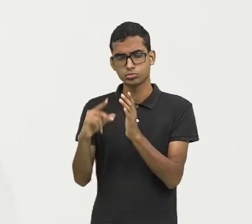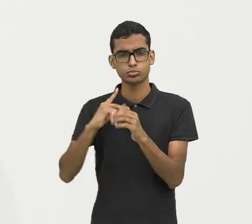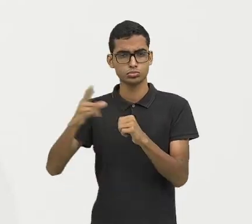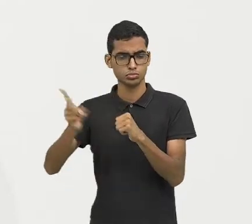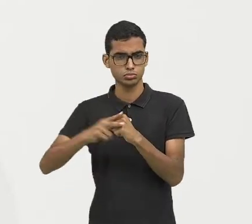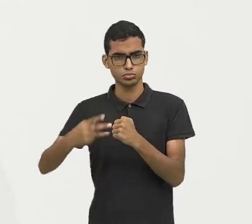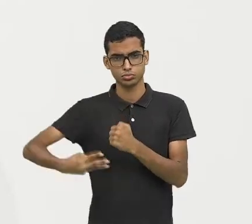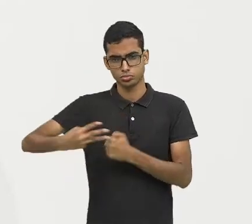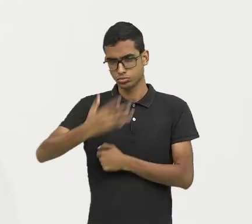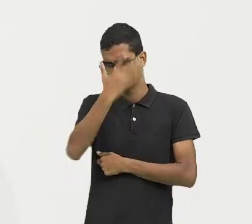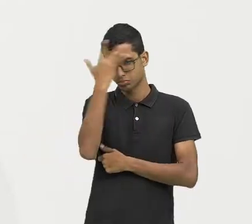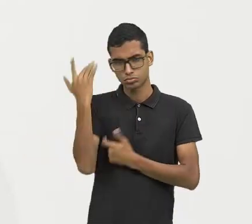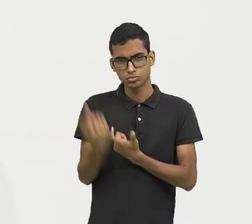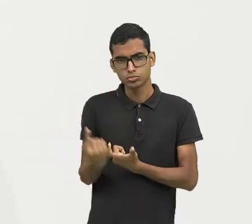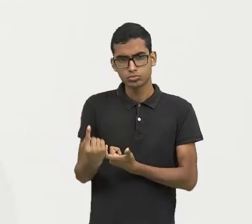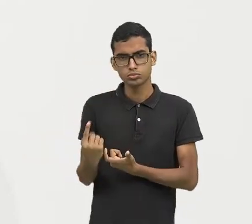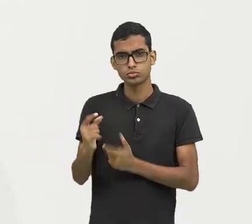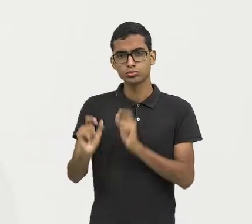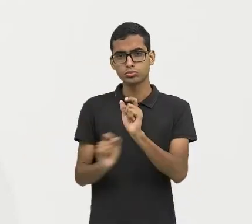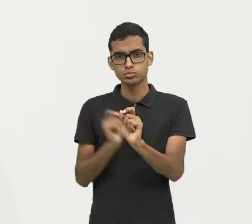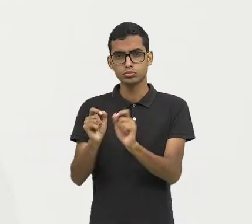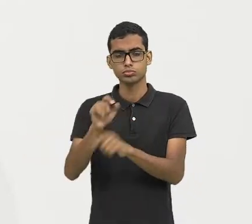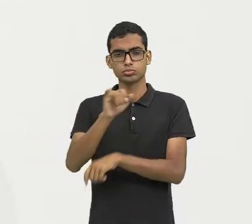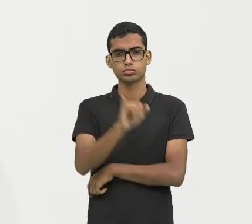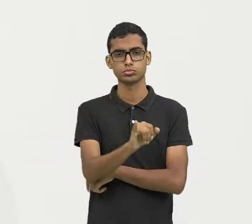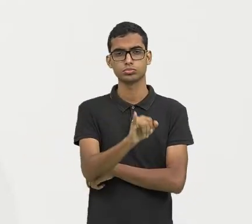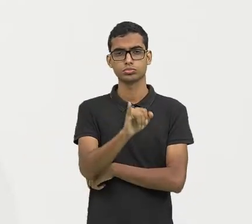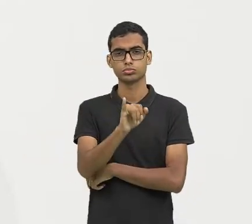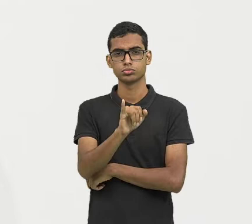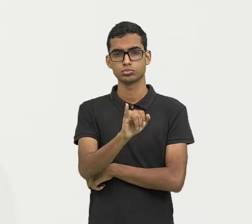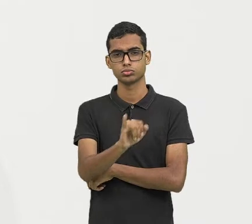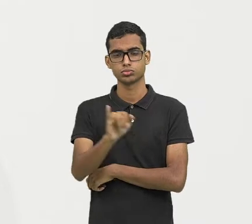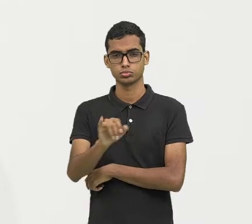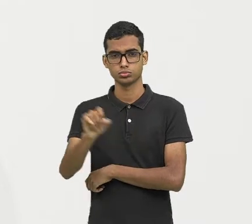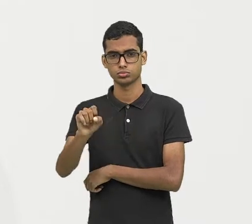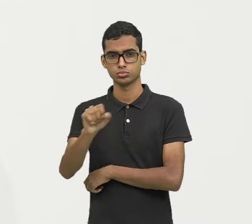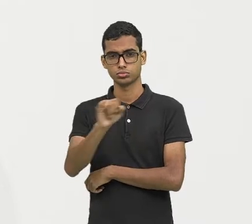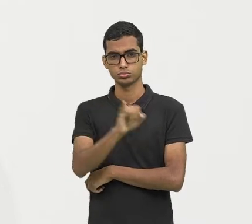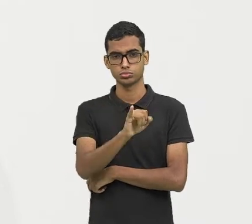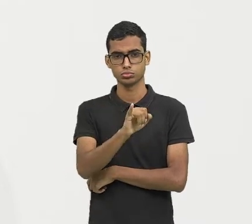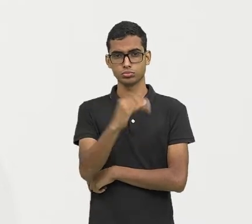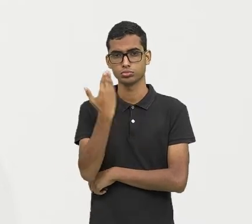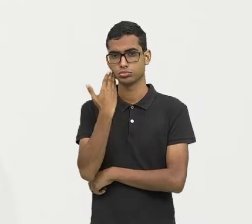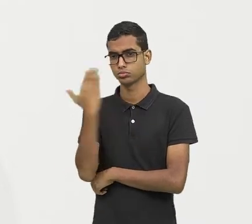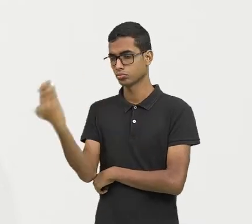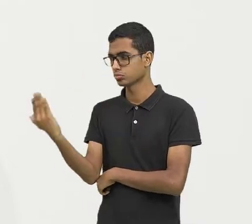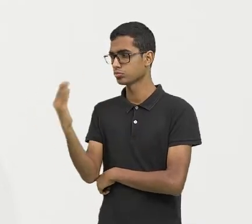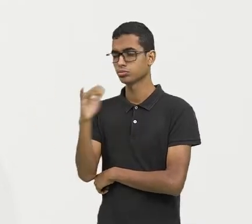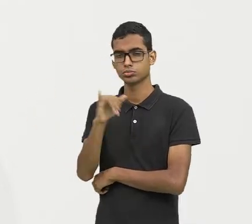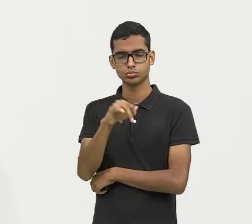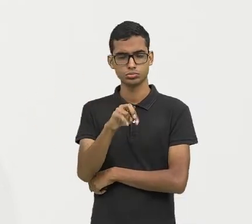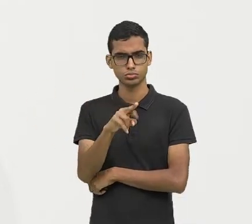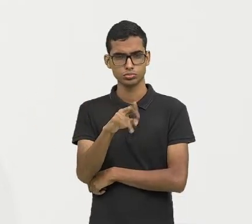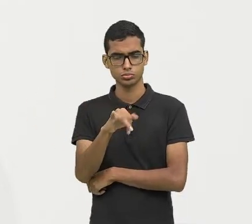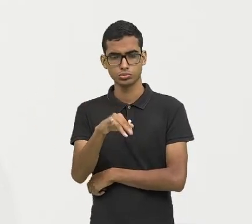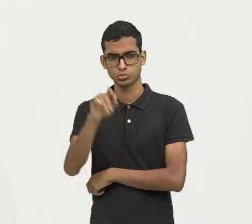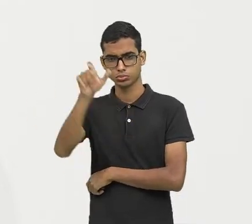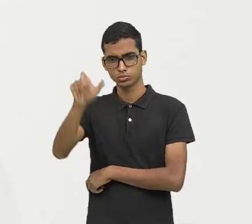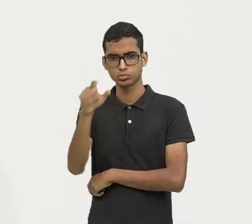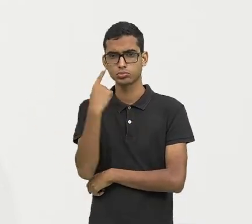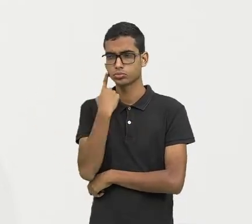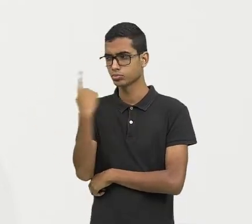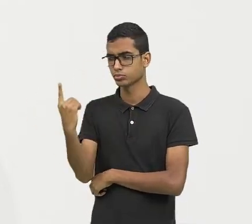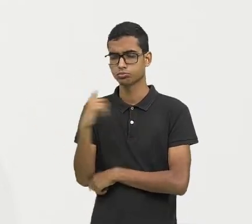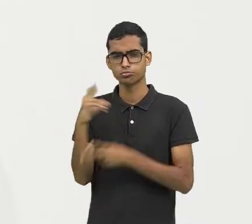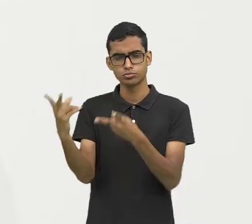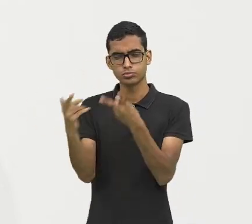do singular é um índice de indeterminação desse sujeito. Então, quando se vê,